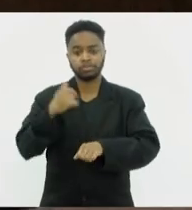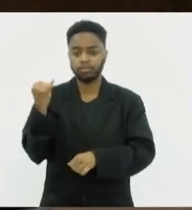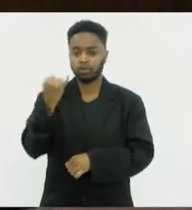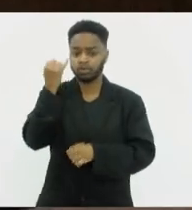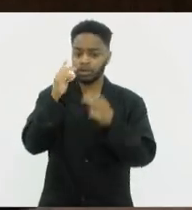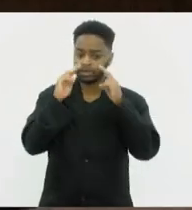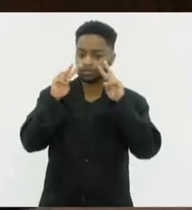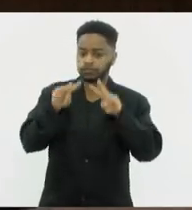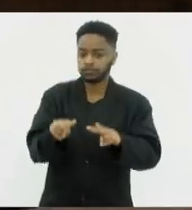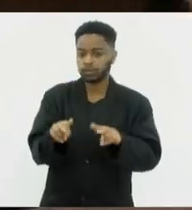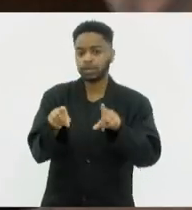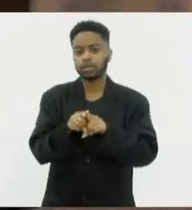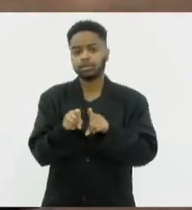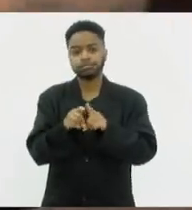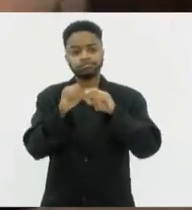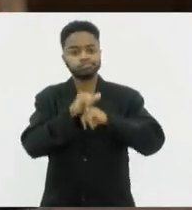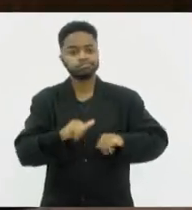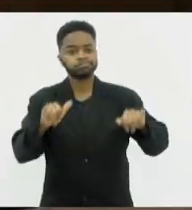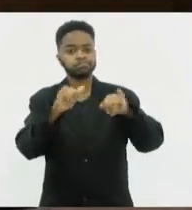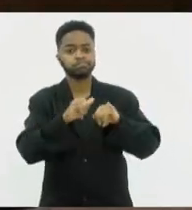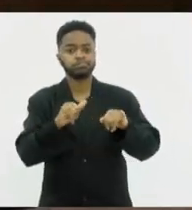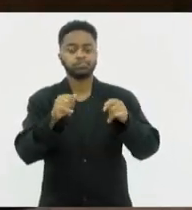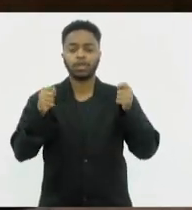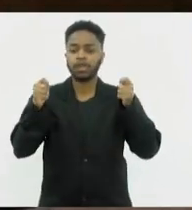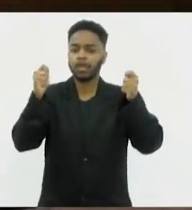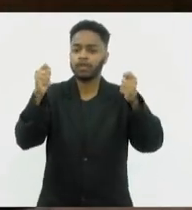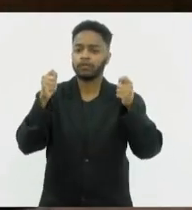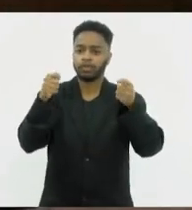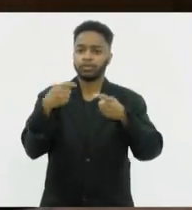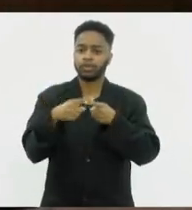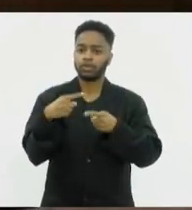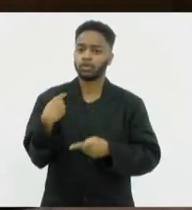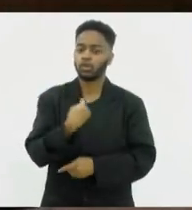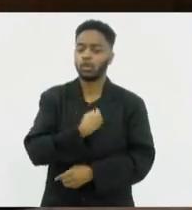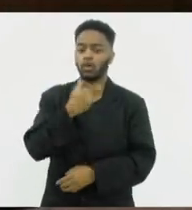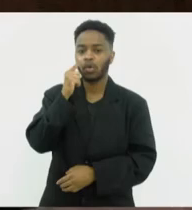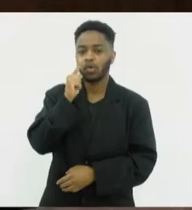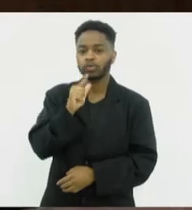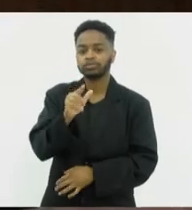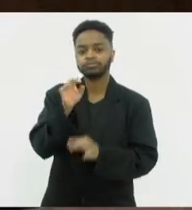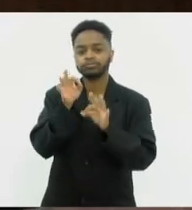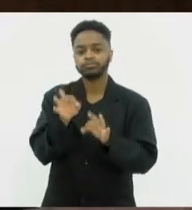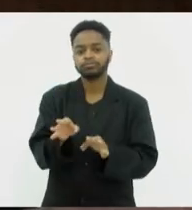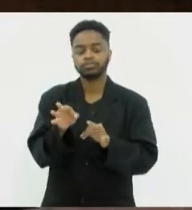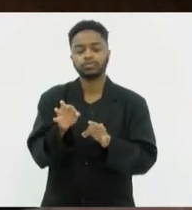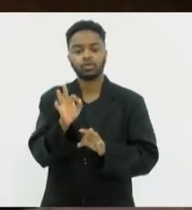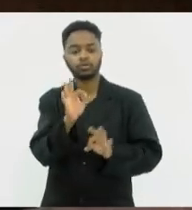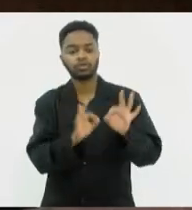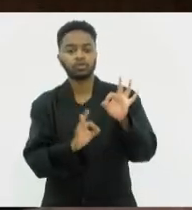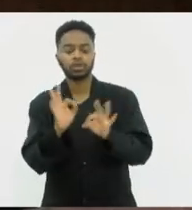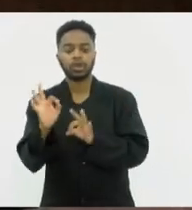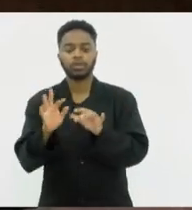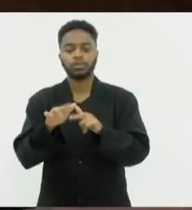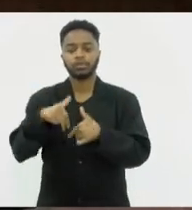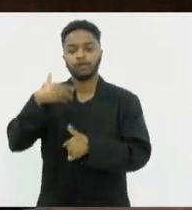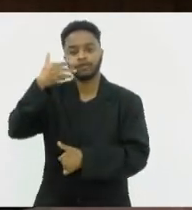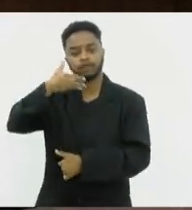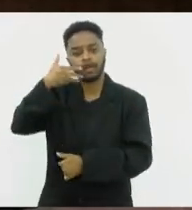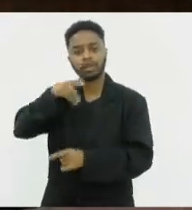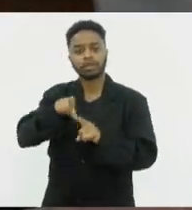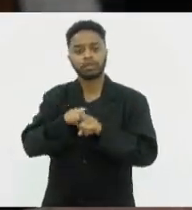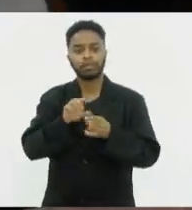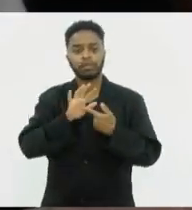visibilidade, de reivindicação, que a gente consegue construir a partir da nossa fala e da nossa